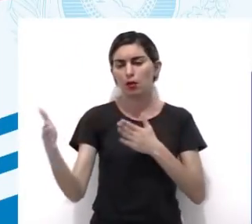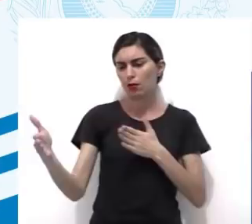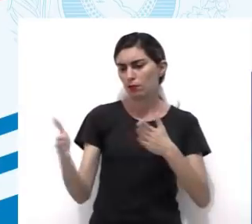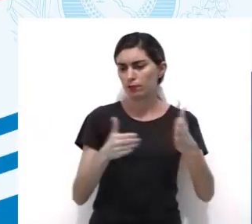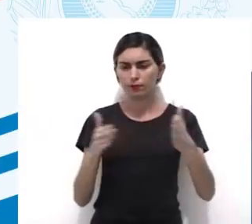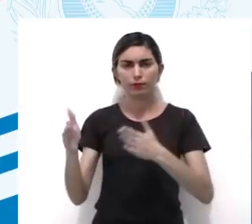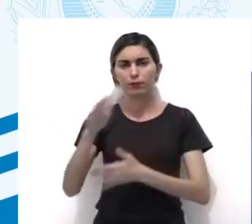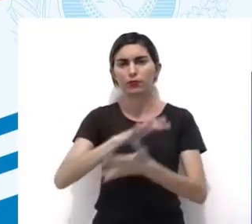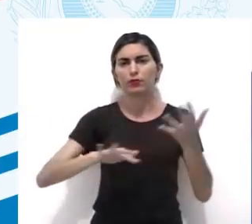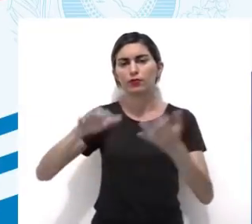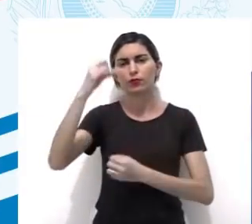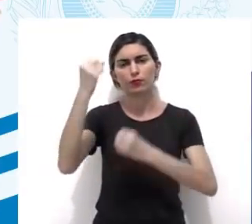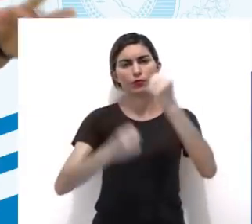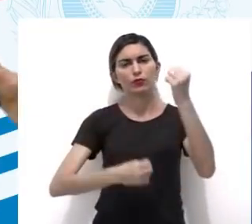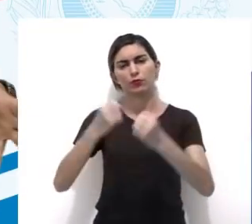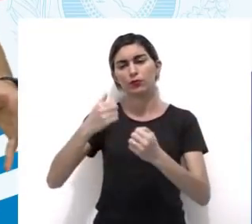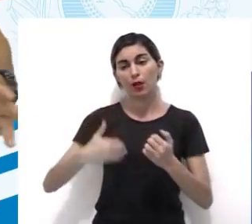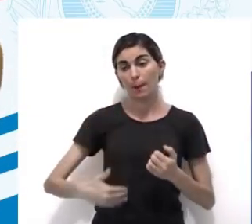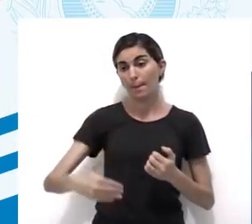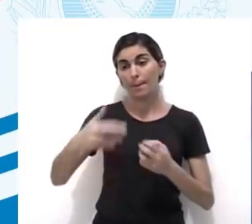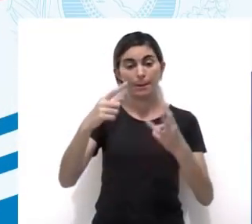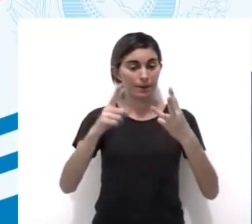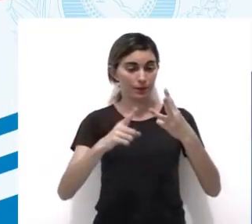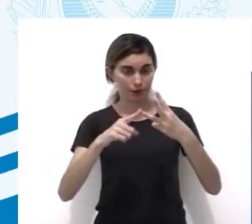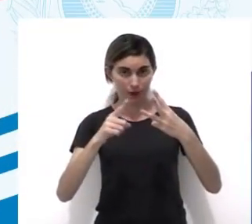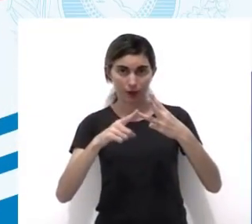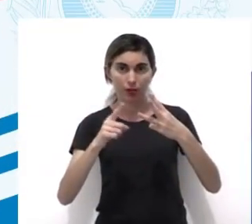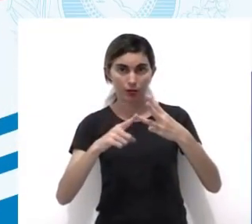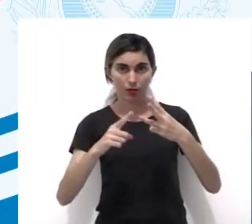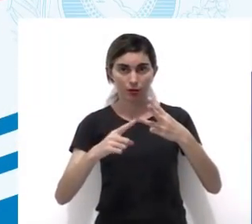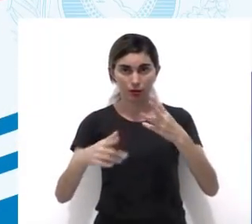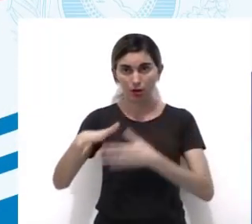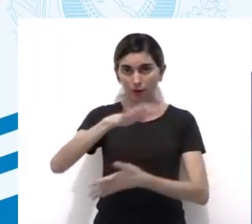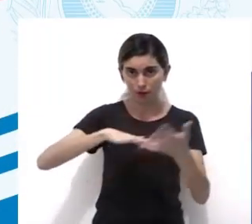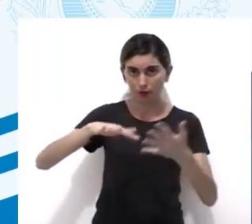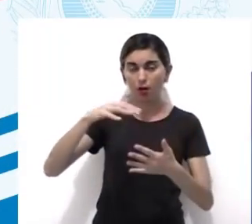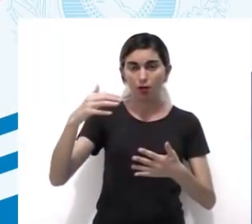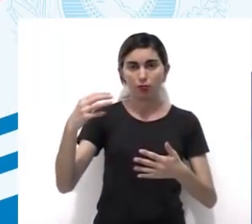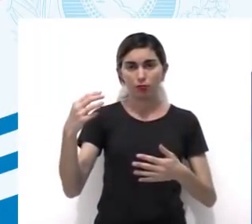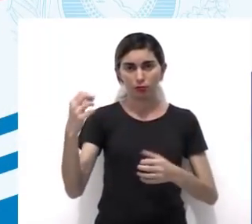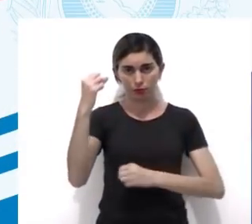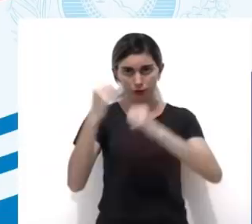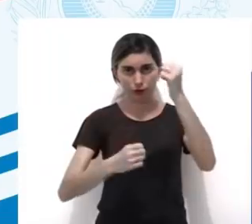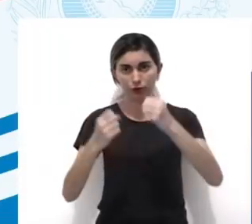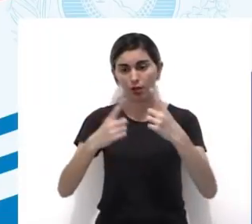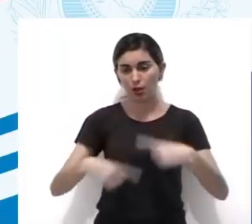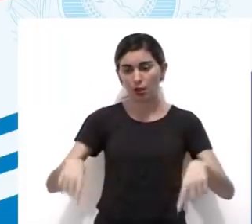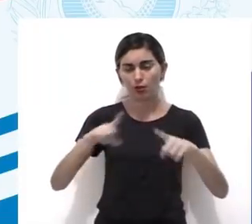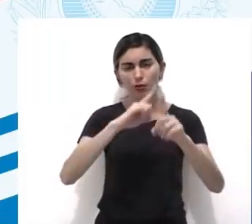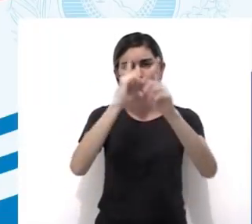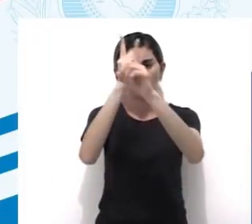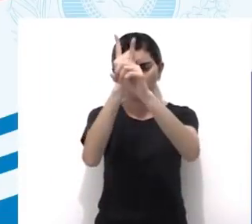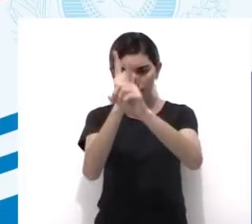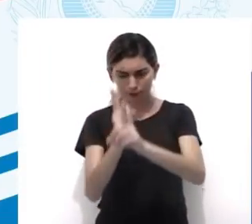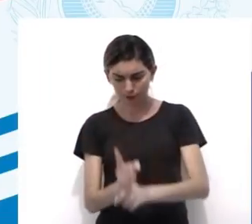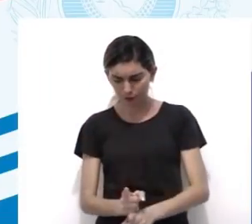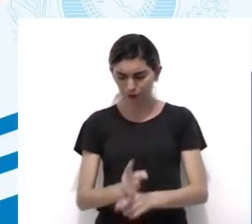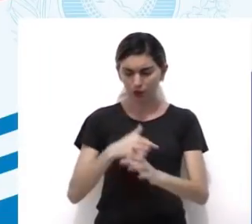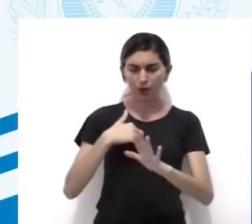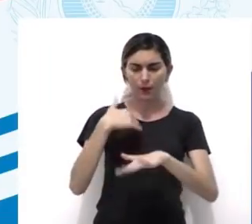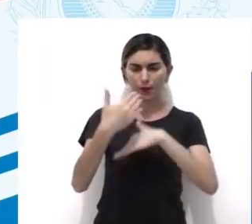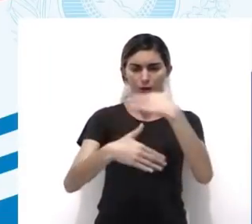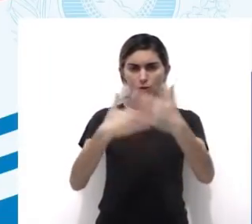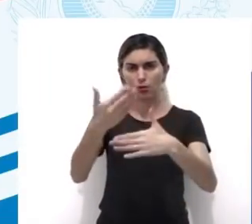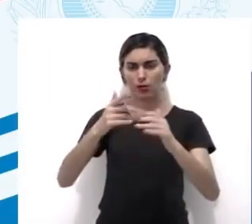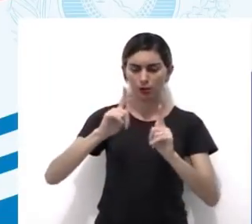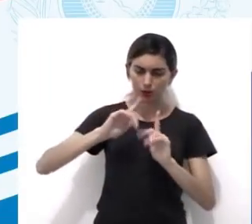momento da Revolução Industrial. É a partir desse terceiro momento da Revolução Industrial que a gente vai identificar um